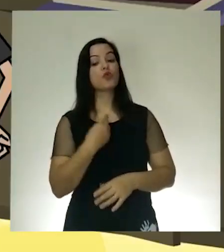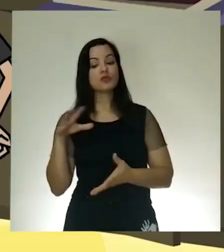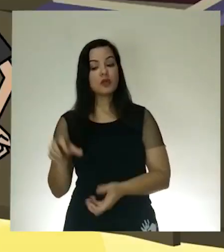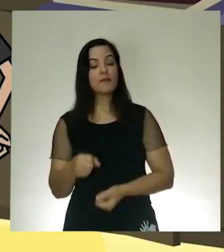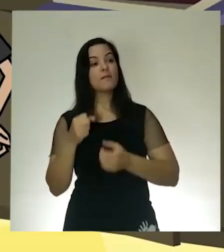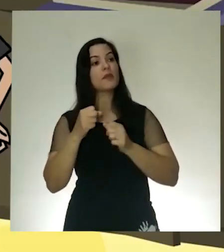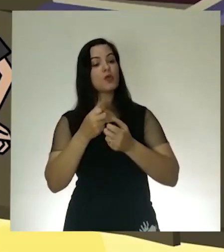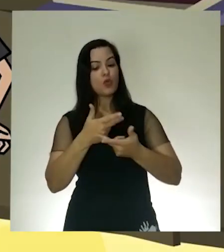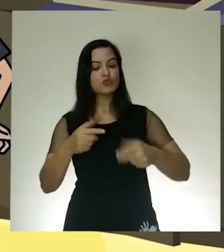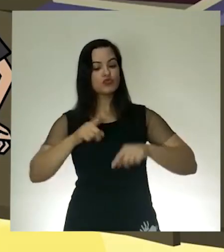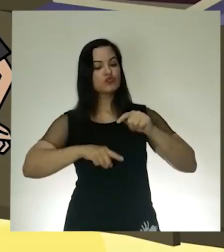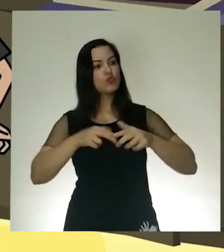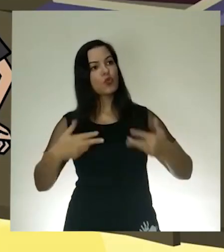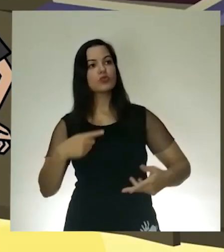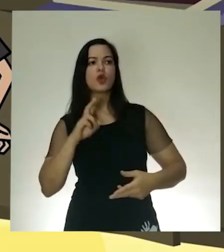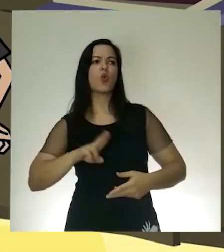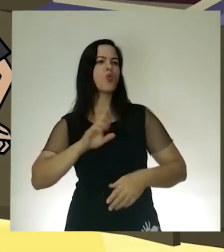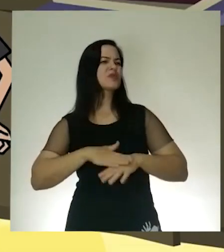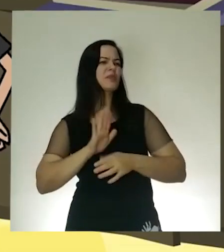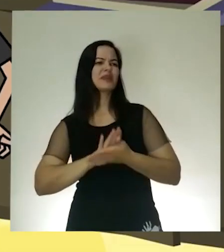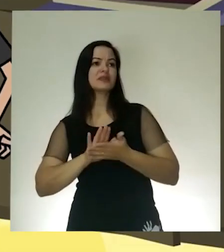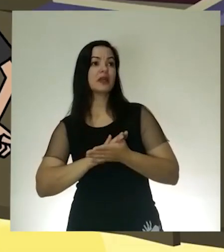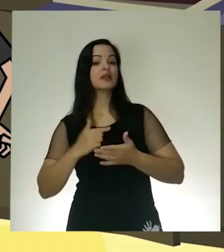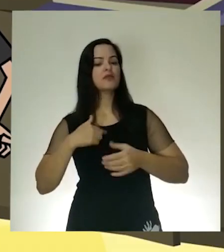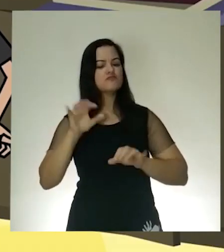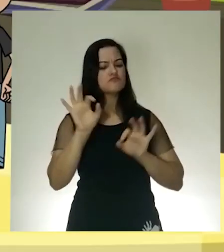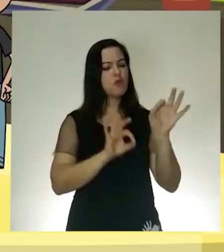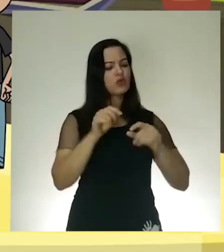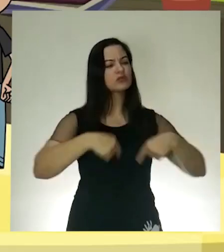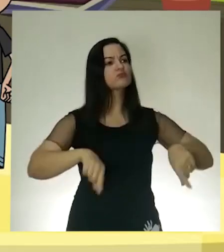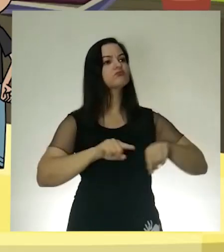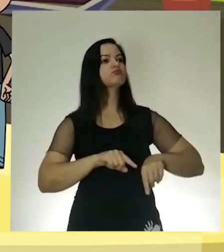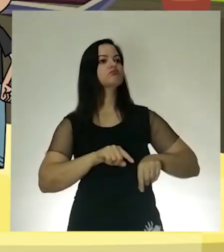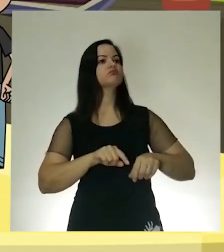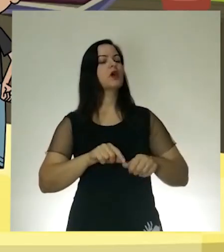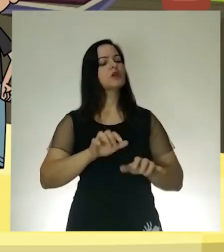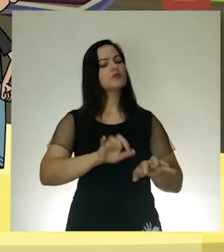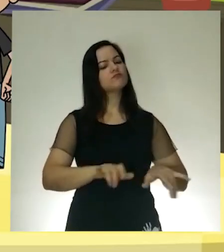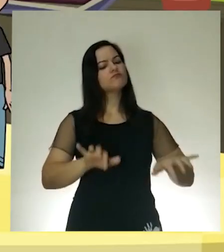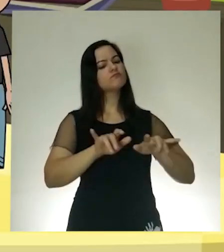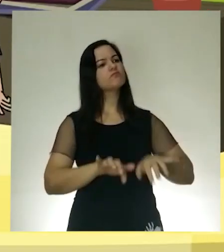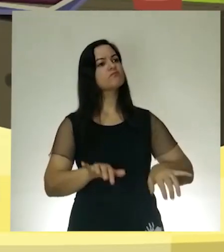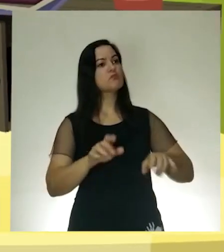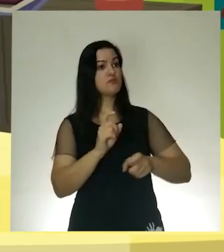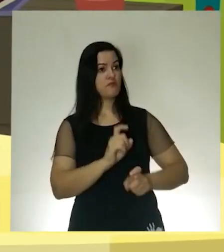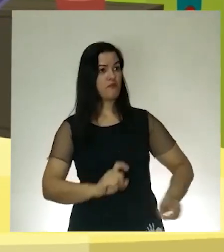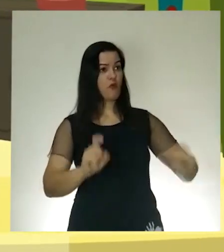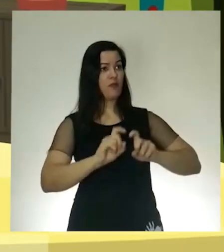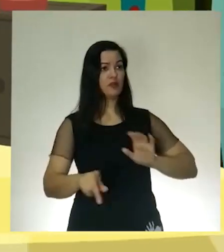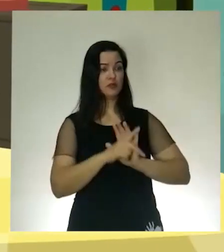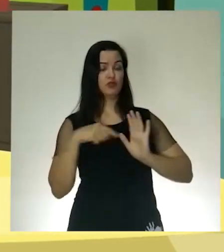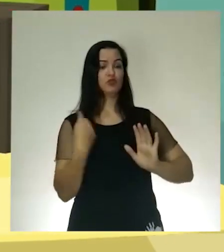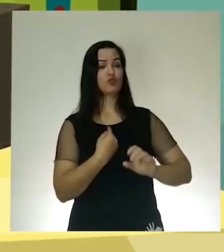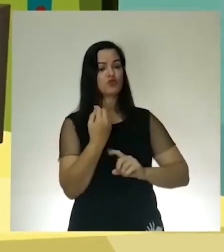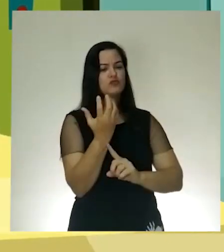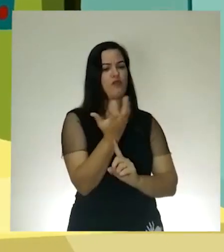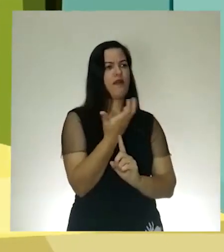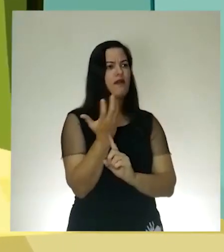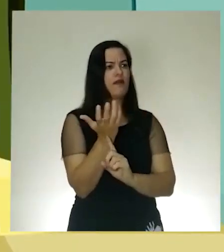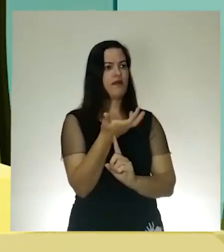mais. É, a gente vai montar nosso próprio laboratório com radar e tudo. Ah, claro, meninos. Laboratório, radar.